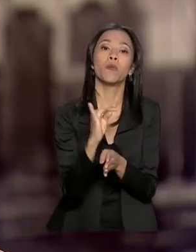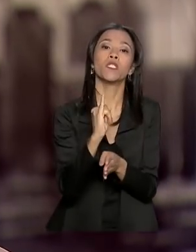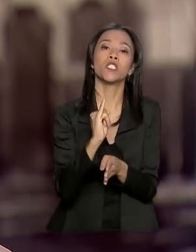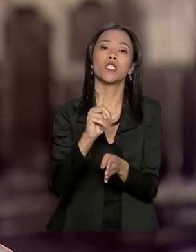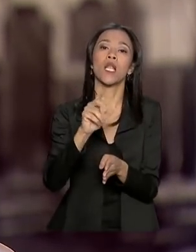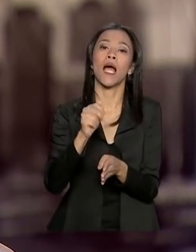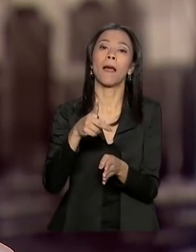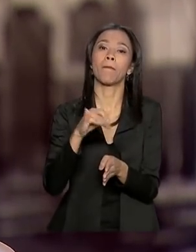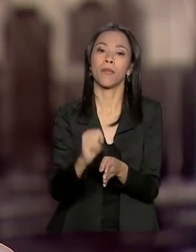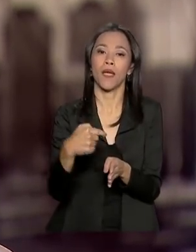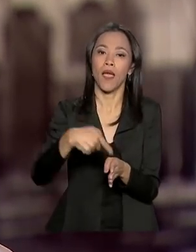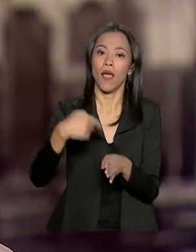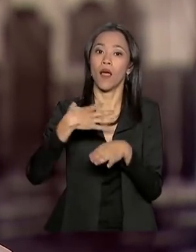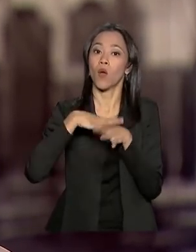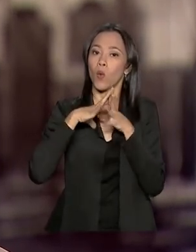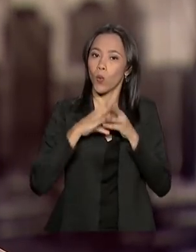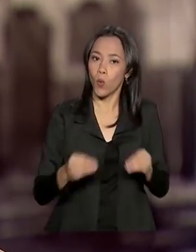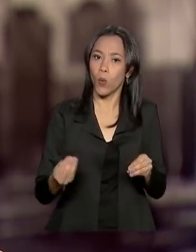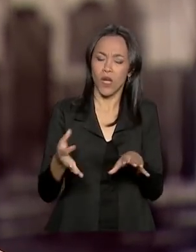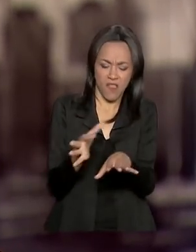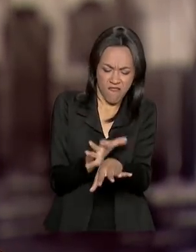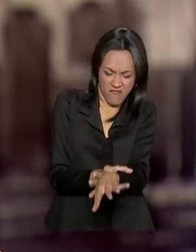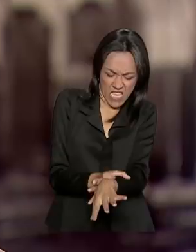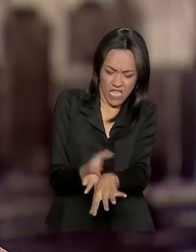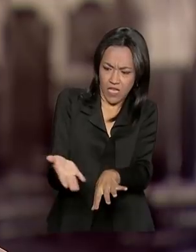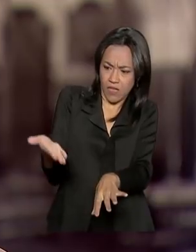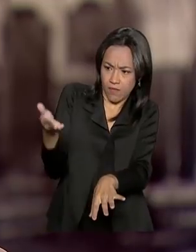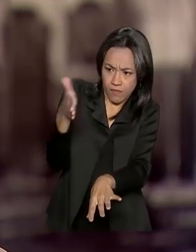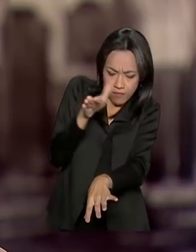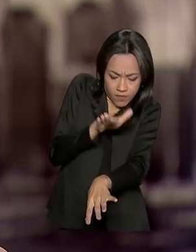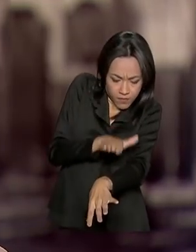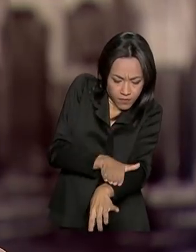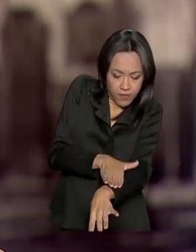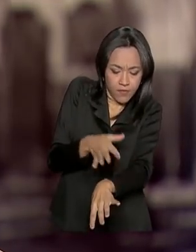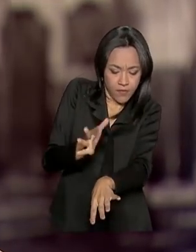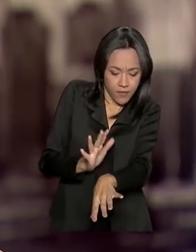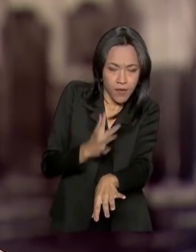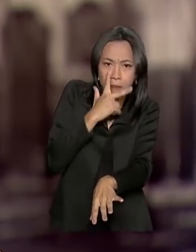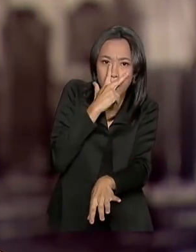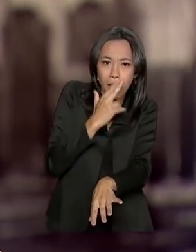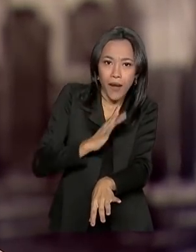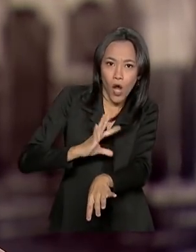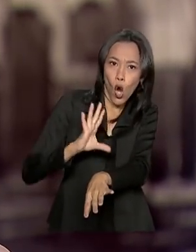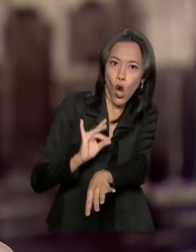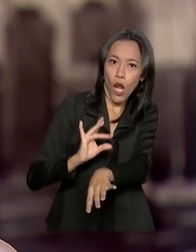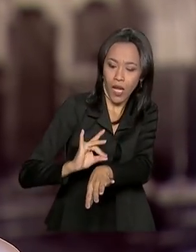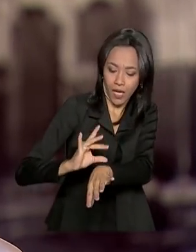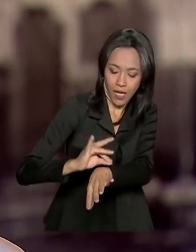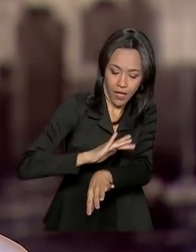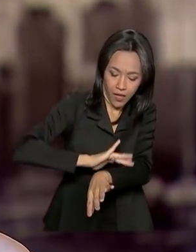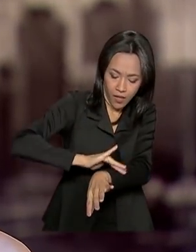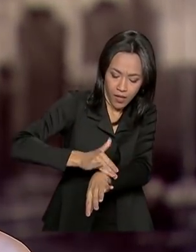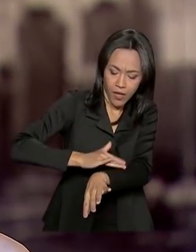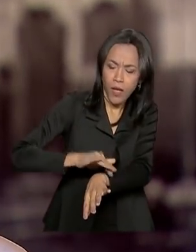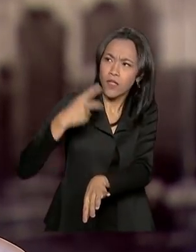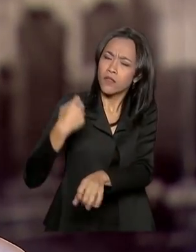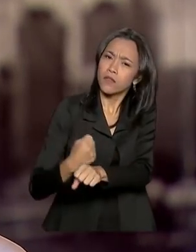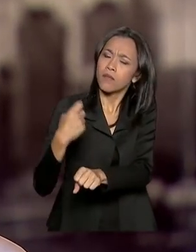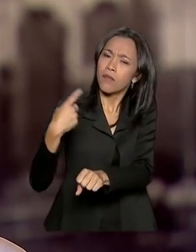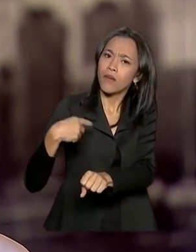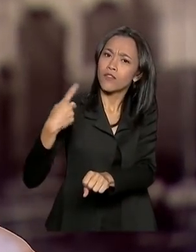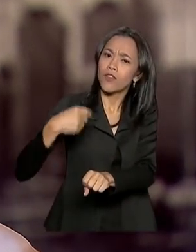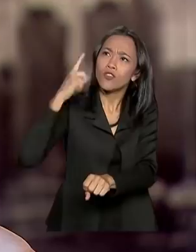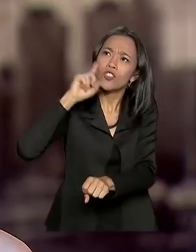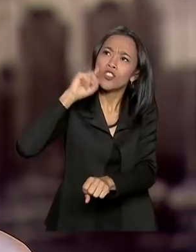biológico, ela tampona a ferida, ela veda, ela adere como se fosse uma cola, permanece por vários dias.